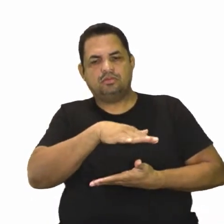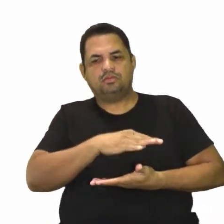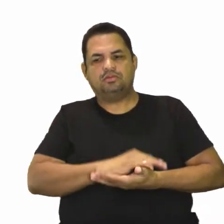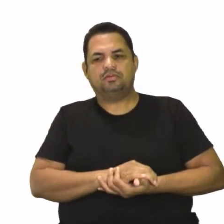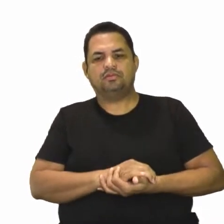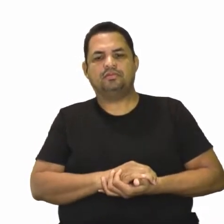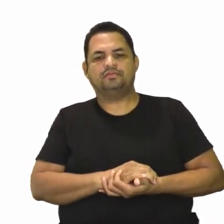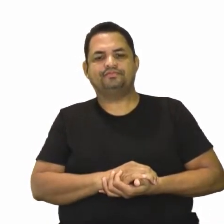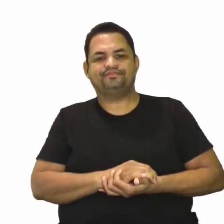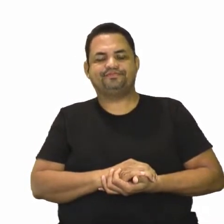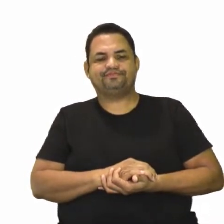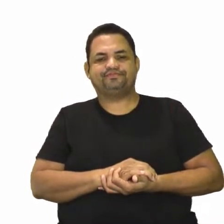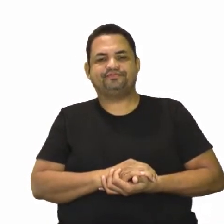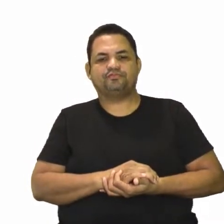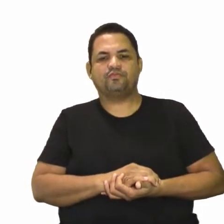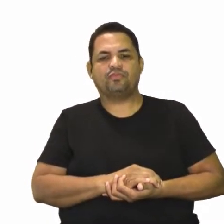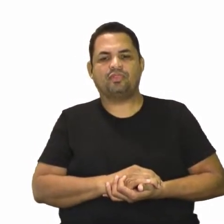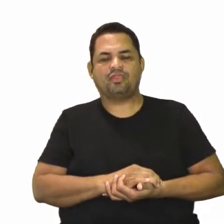colegiada.